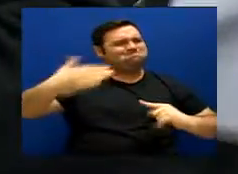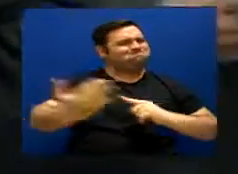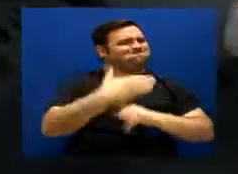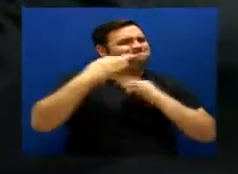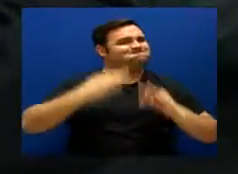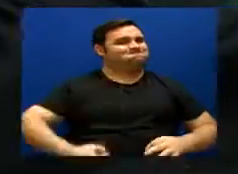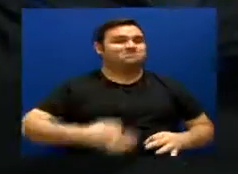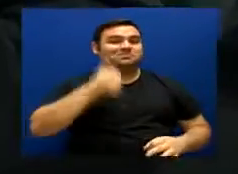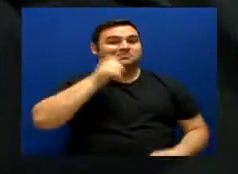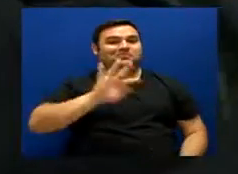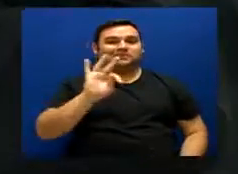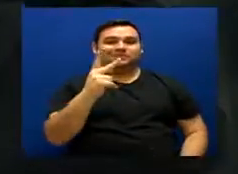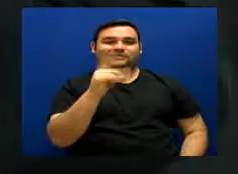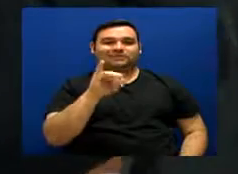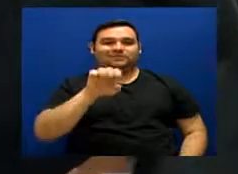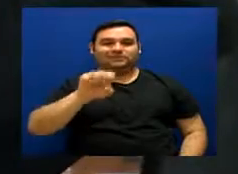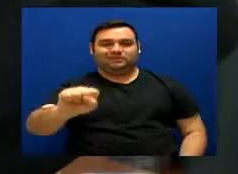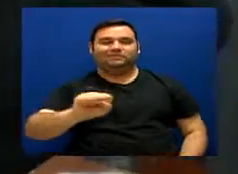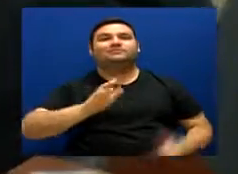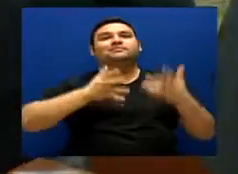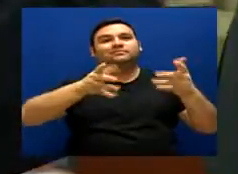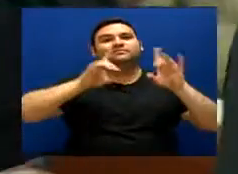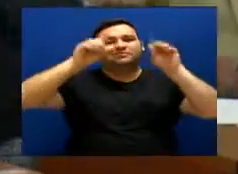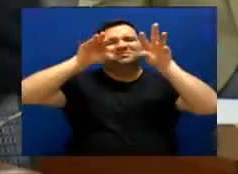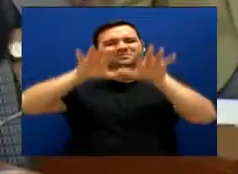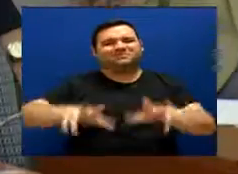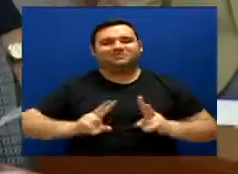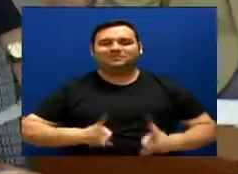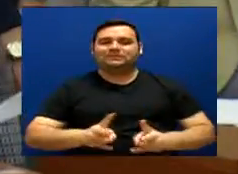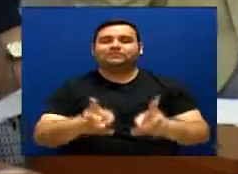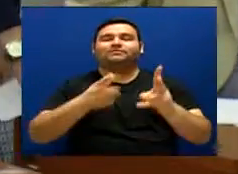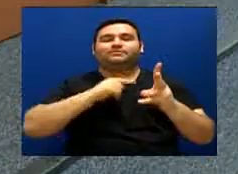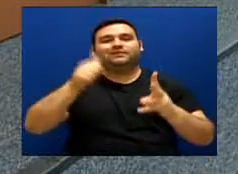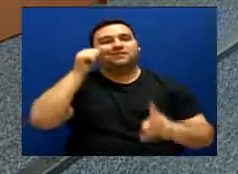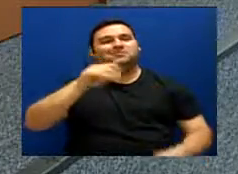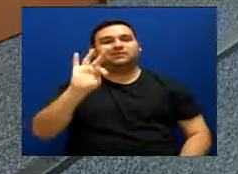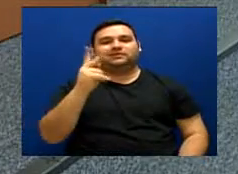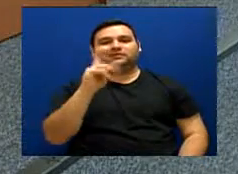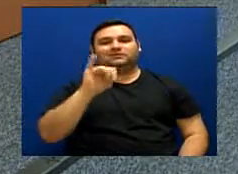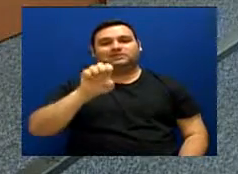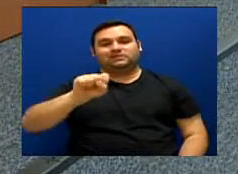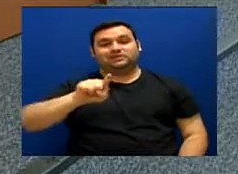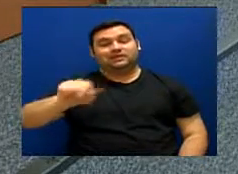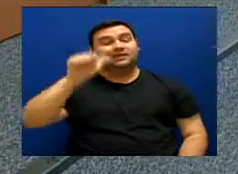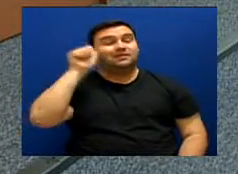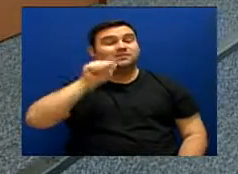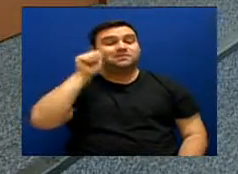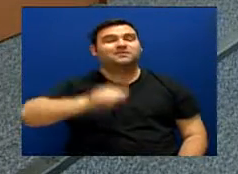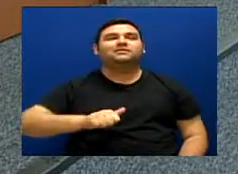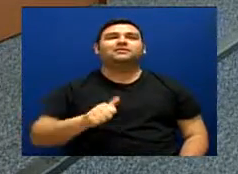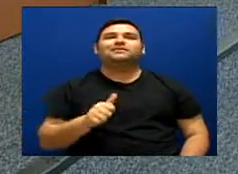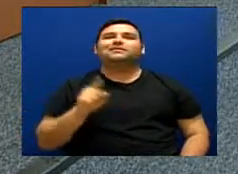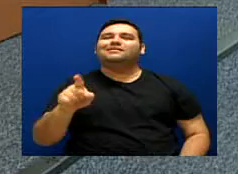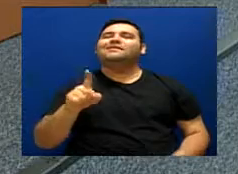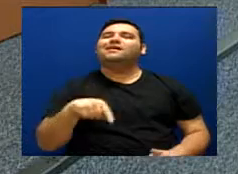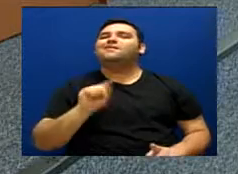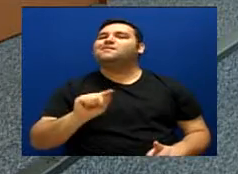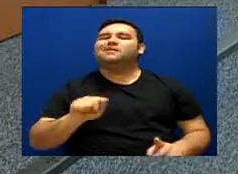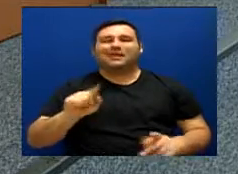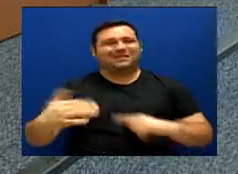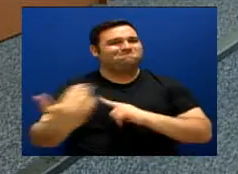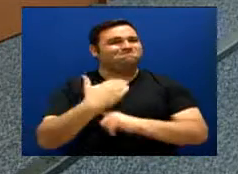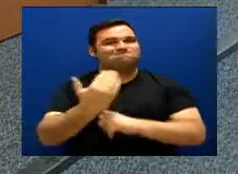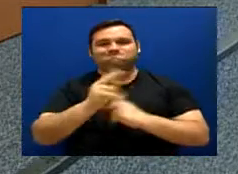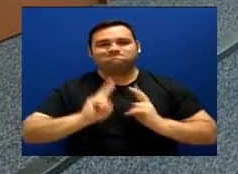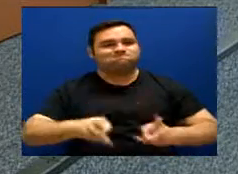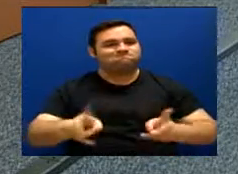que é a Thaís. Então eu queria que Deus continuasse abençoando a Thaís. A Thaís, que ela é a nossa ponta